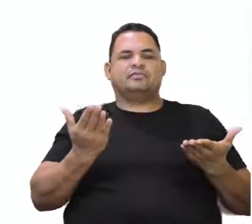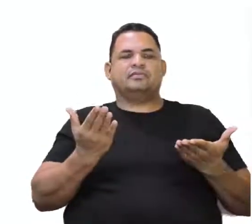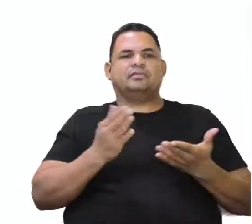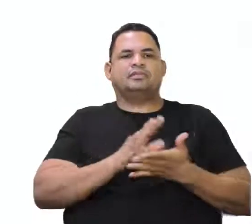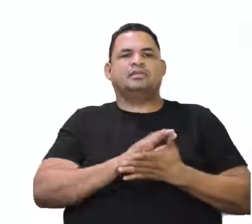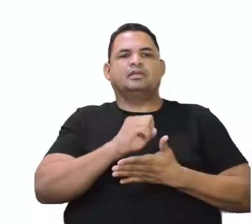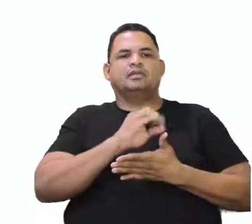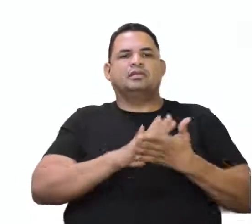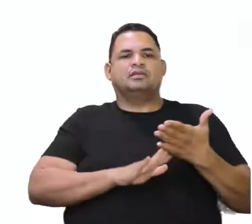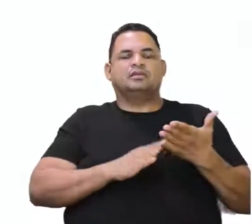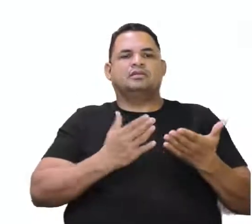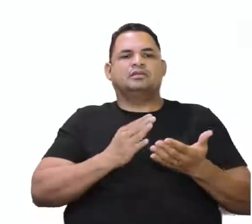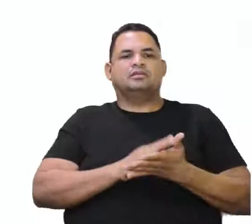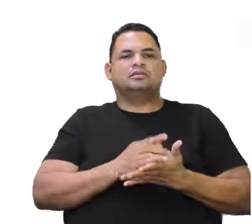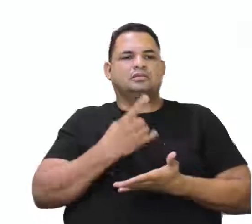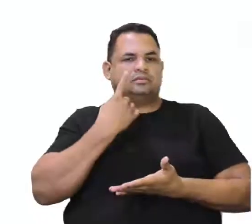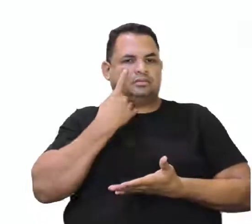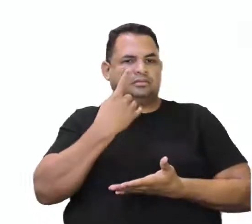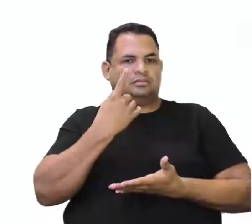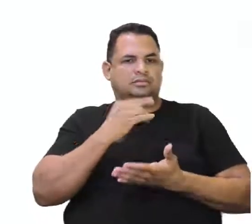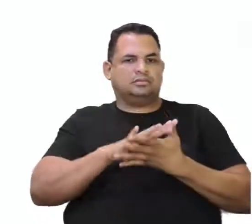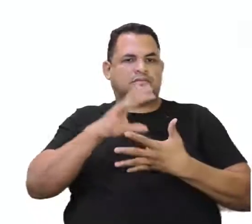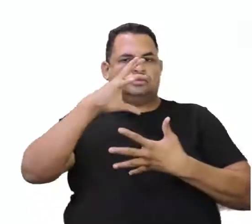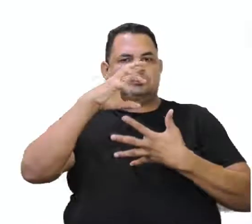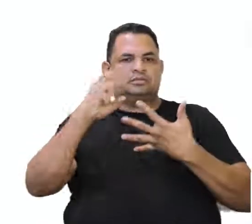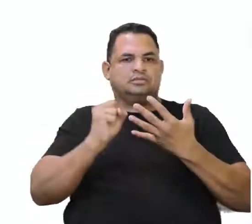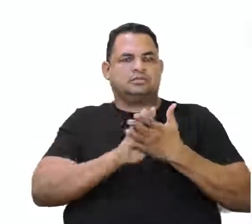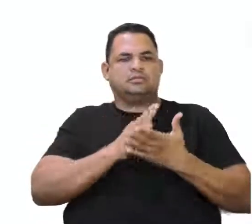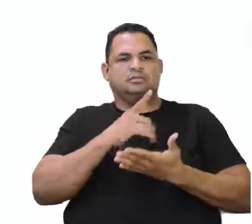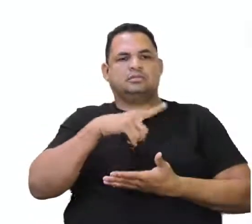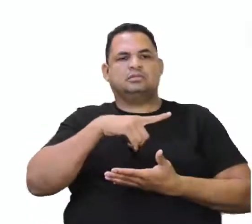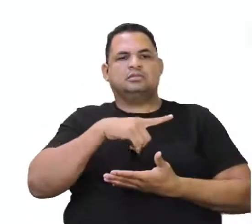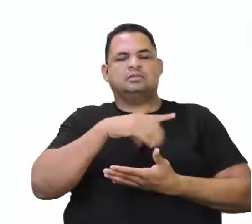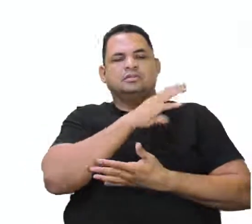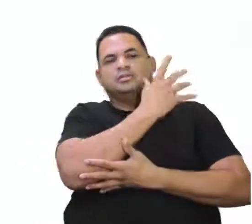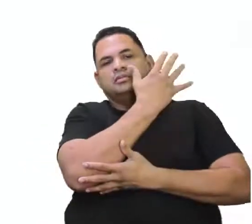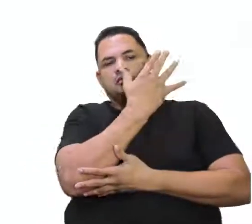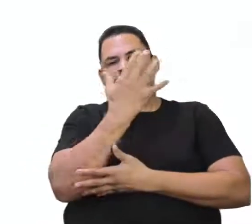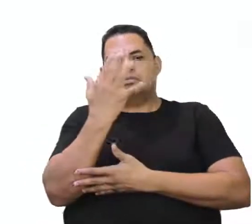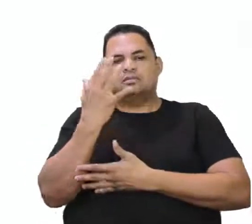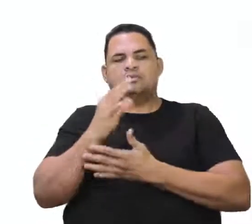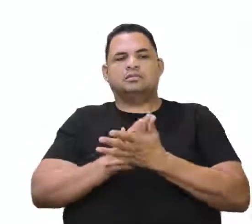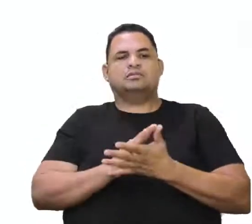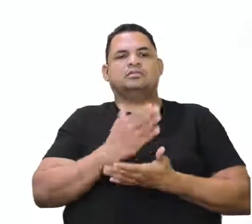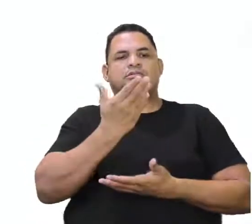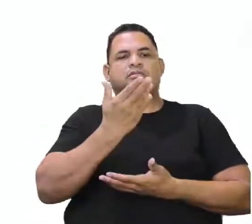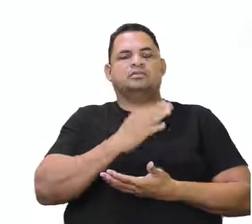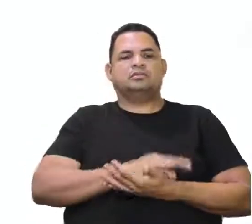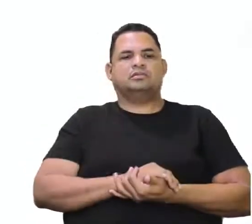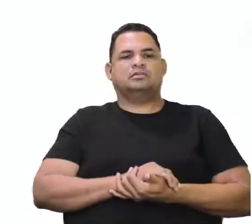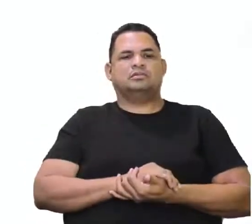uma questãozinha aqui pra gente, você vai observar na cadeia alimentar seguinte. Você tem aí, ó, planta,